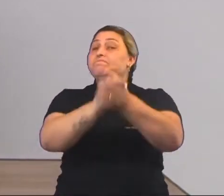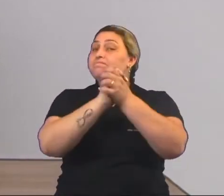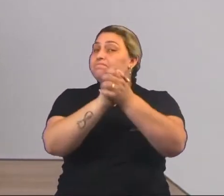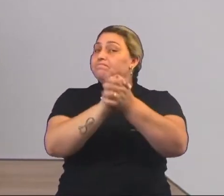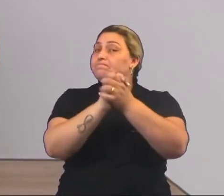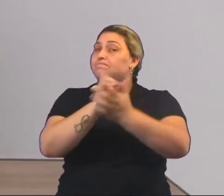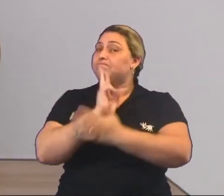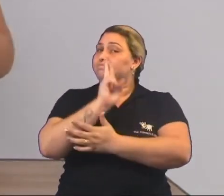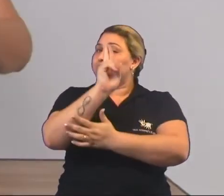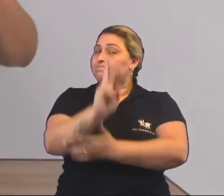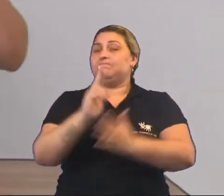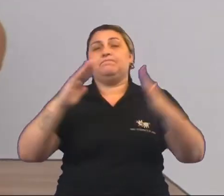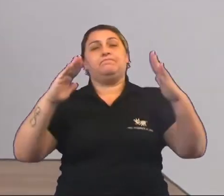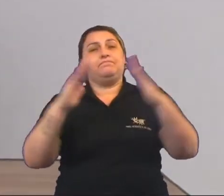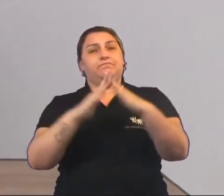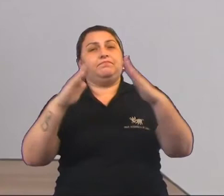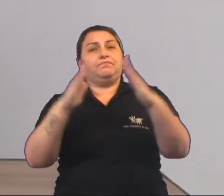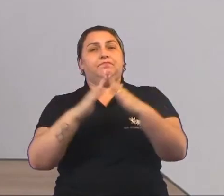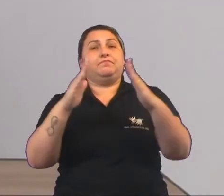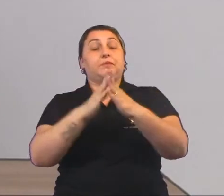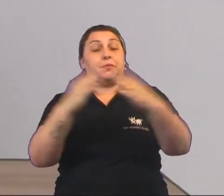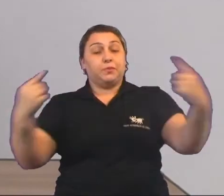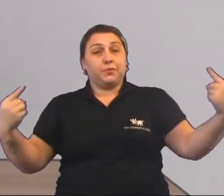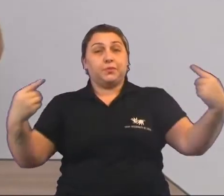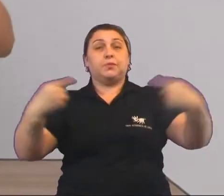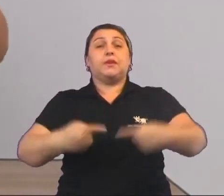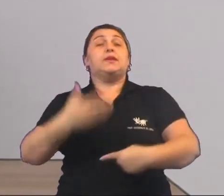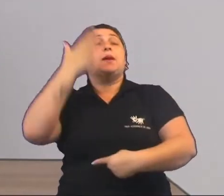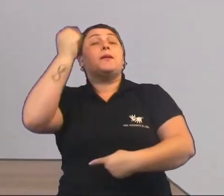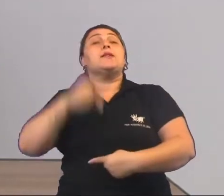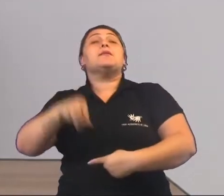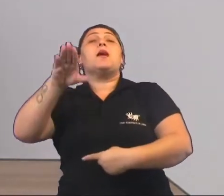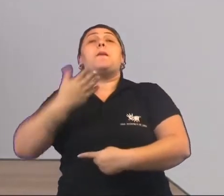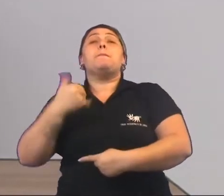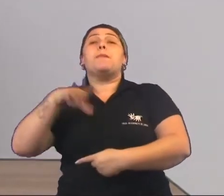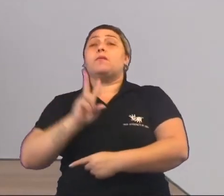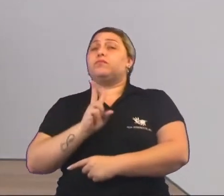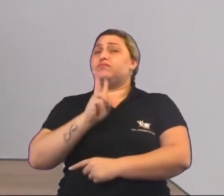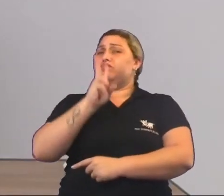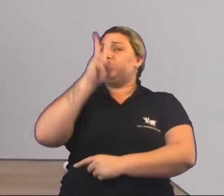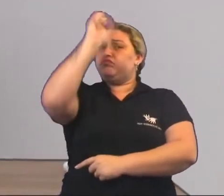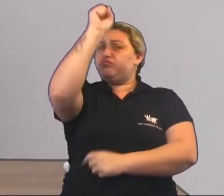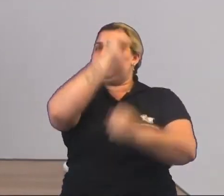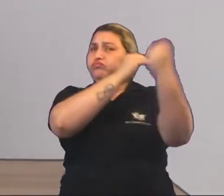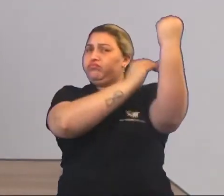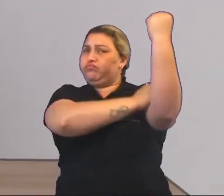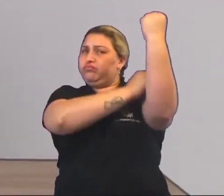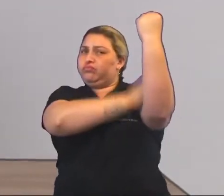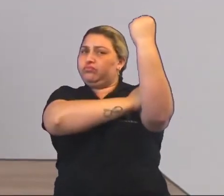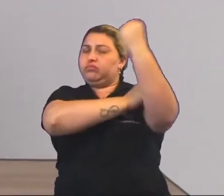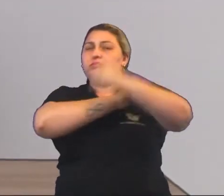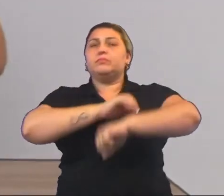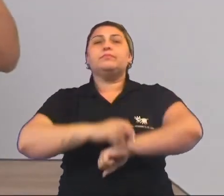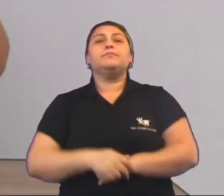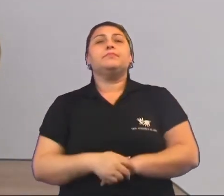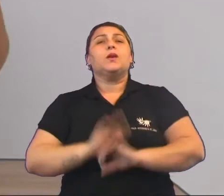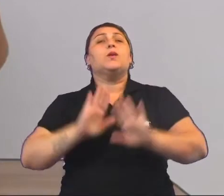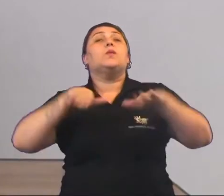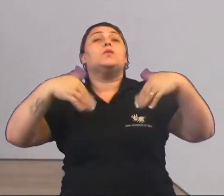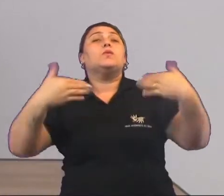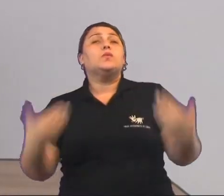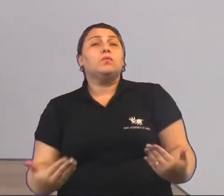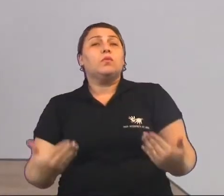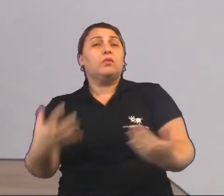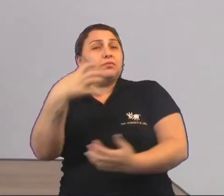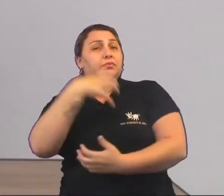Parabéns para quem está respondendo aí de casa. Eles estavam em uma disputa para saber quem era, o mais forte. E qual foi